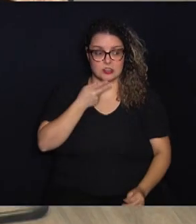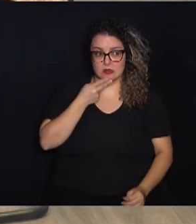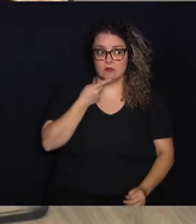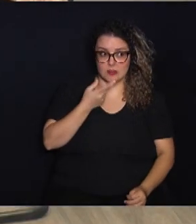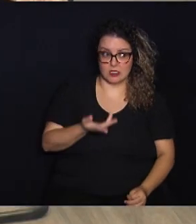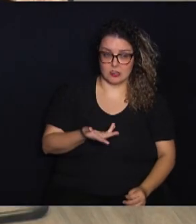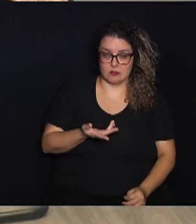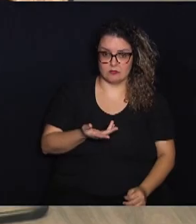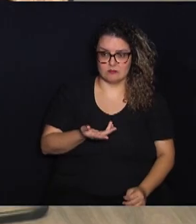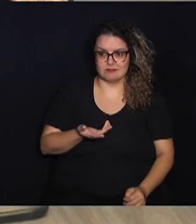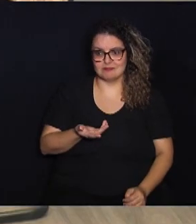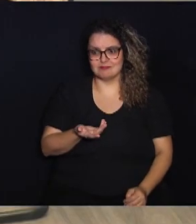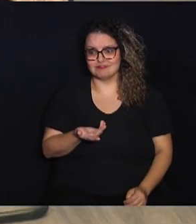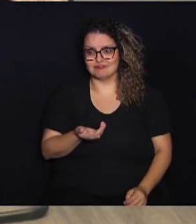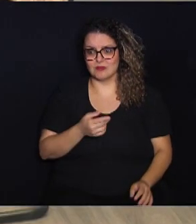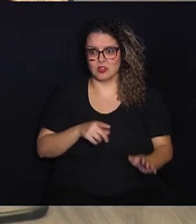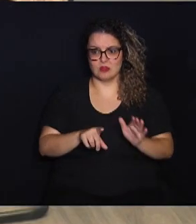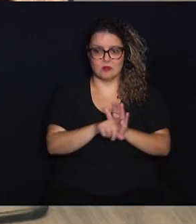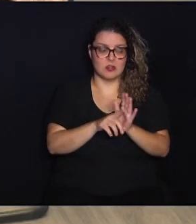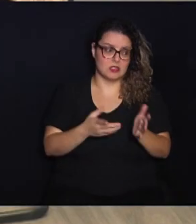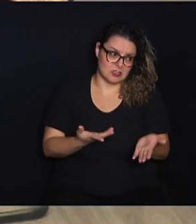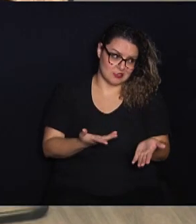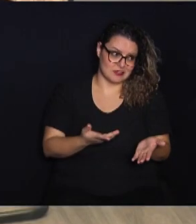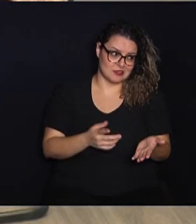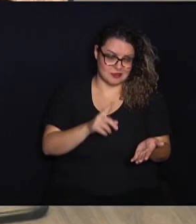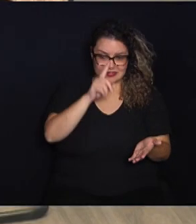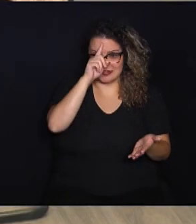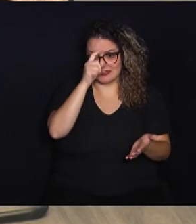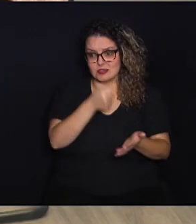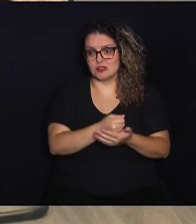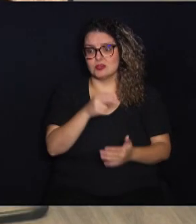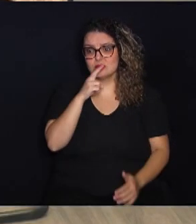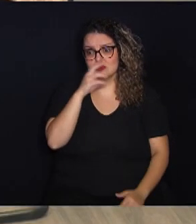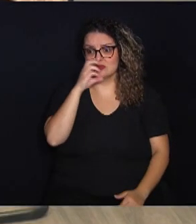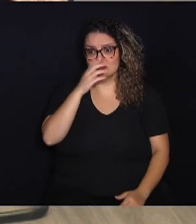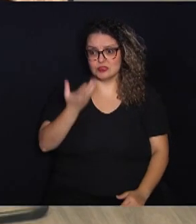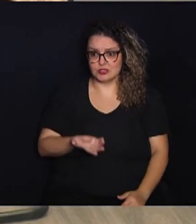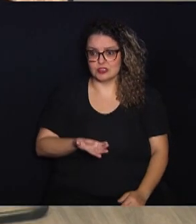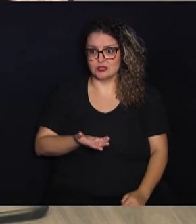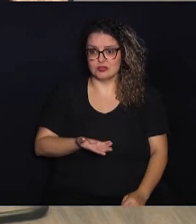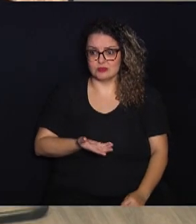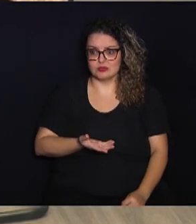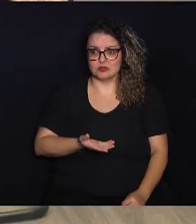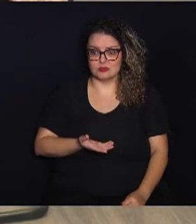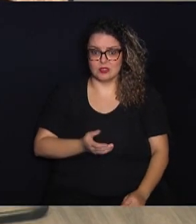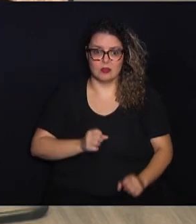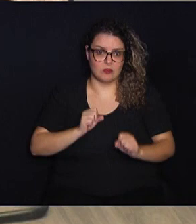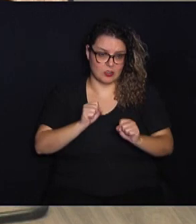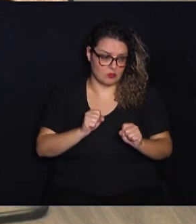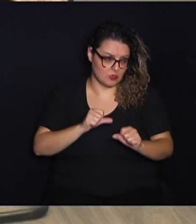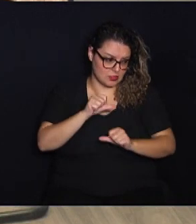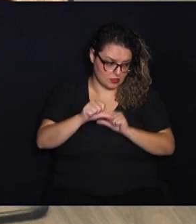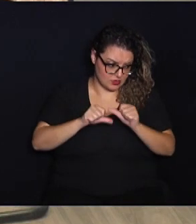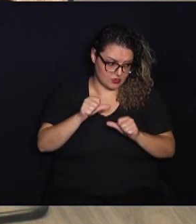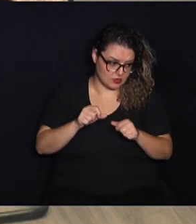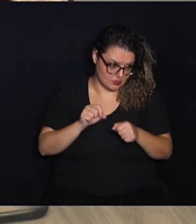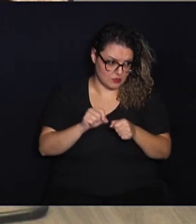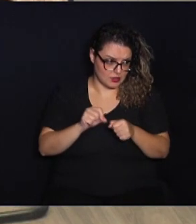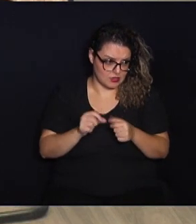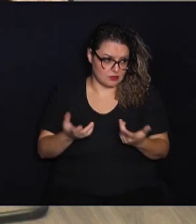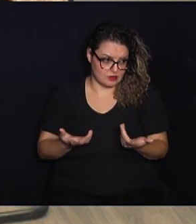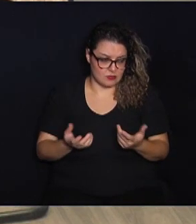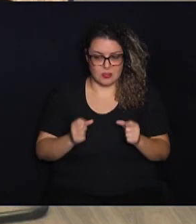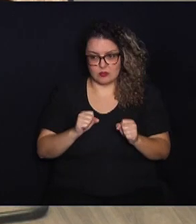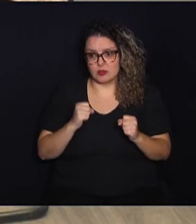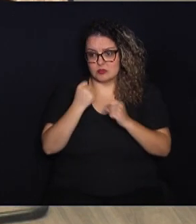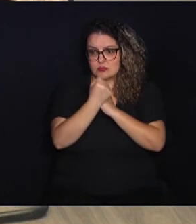mas é uma lei que deveria ser definitiva e urgente para poder fazer uma alteração para que a gente possa proteger